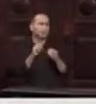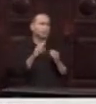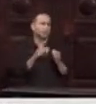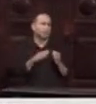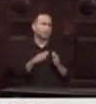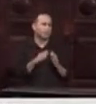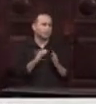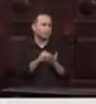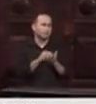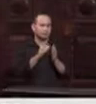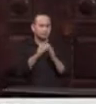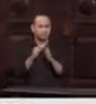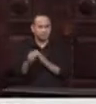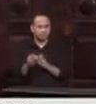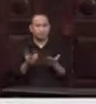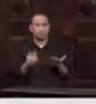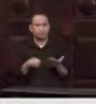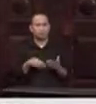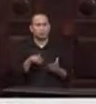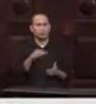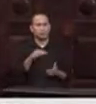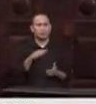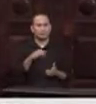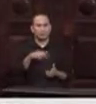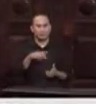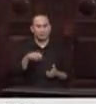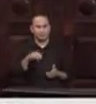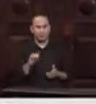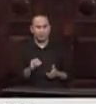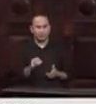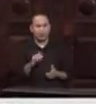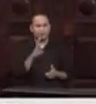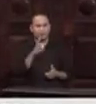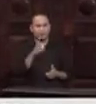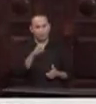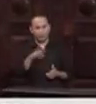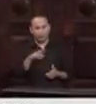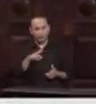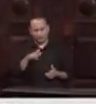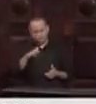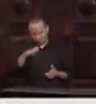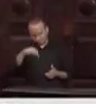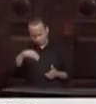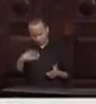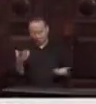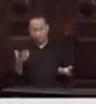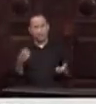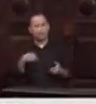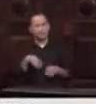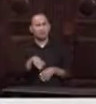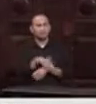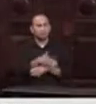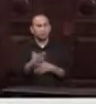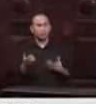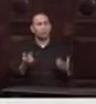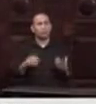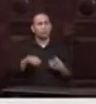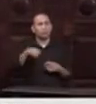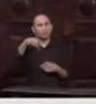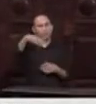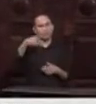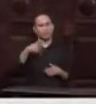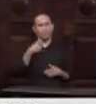relação à situação de urbanização de Vargem Alegre, iluminação pública, pavimentação, coleta